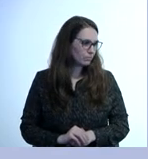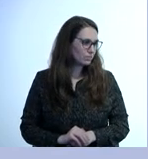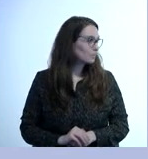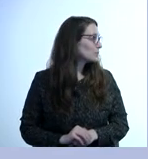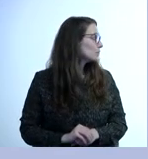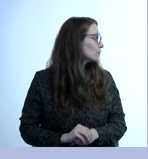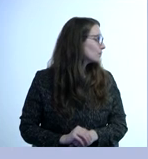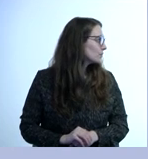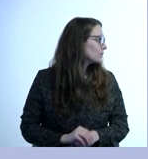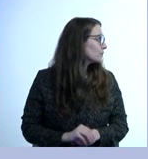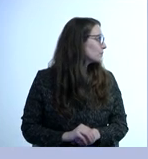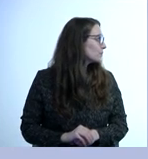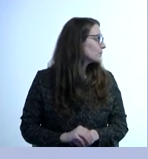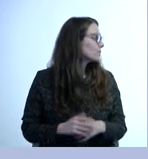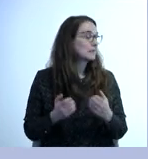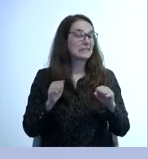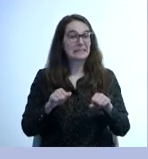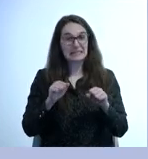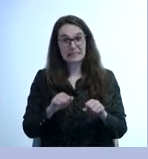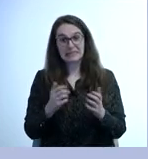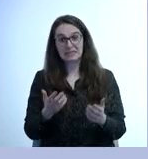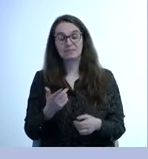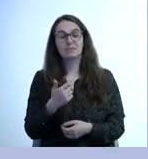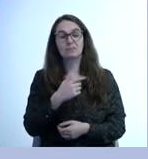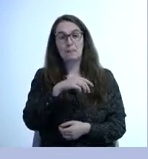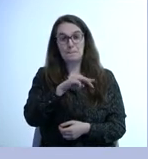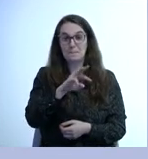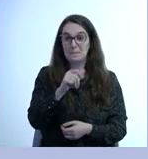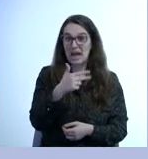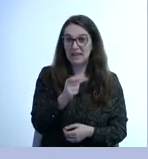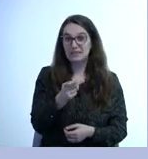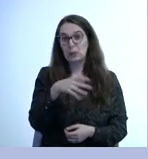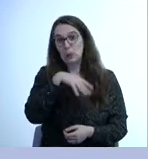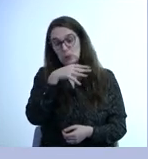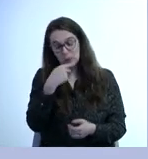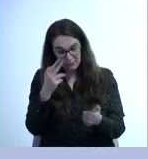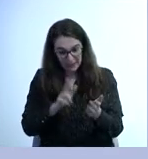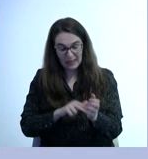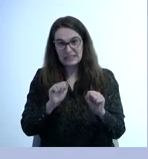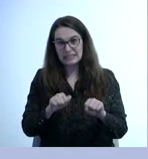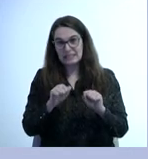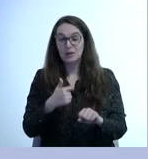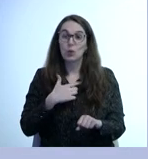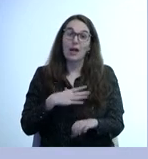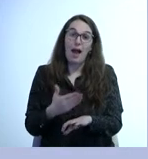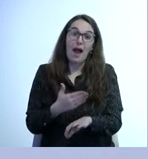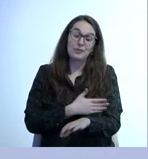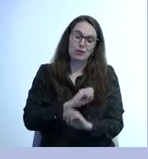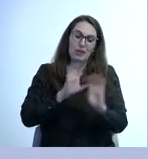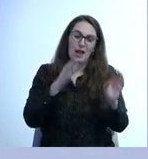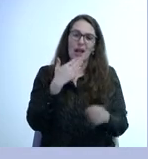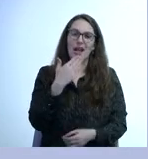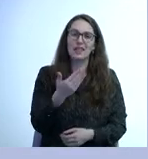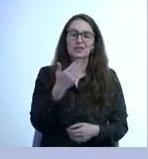Sim, é verdade o que a Marta contou. Antes de tudo, eu queria obviamente agradecer também o